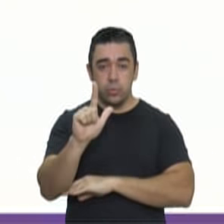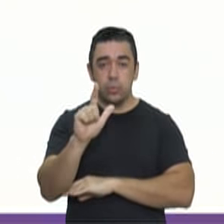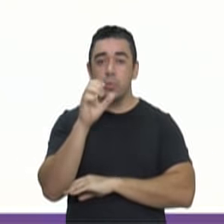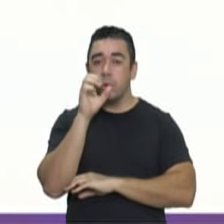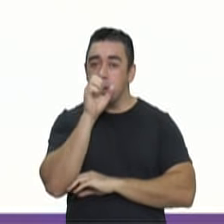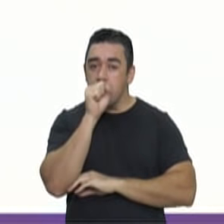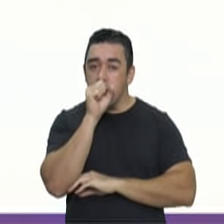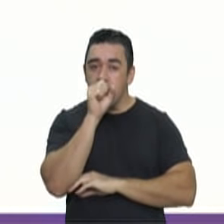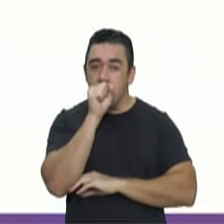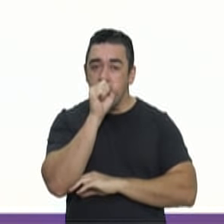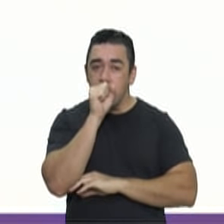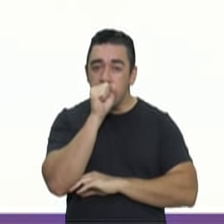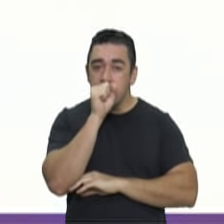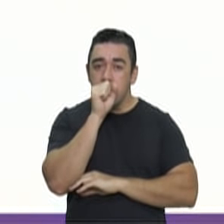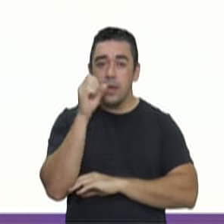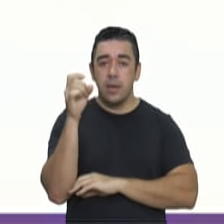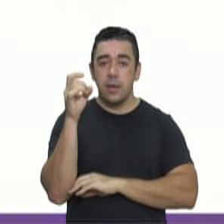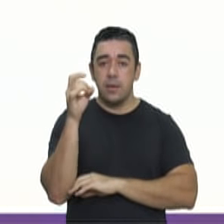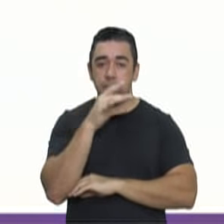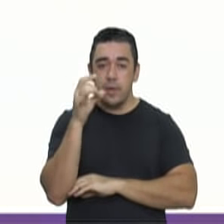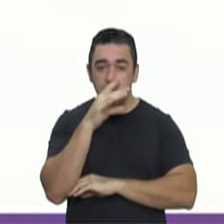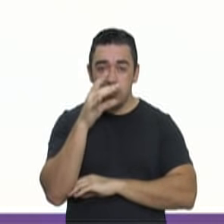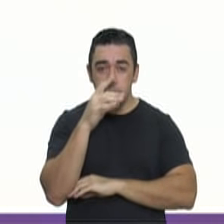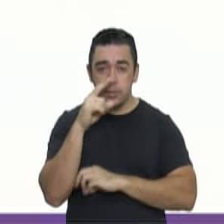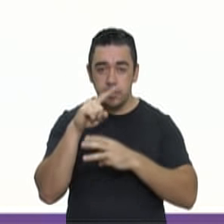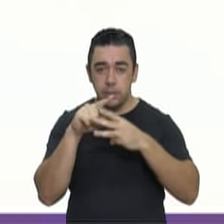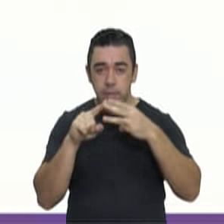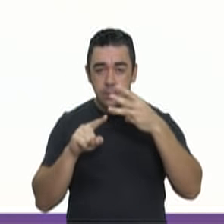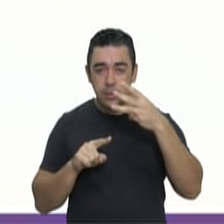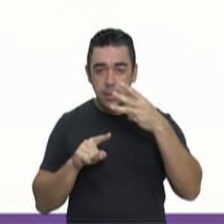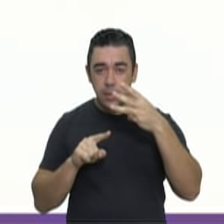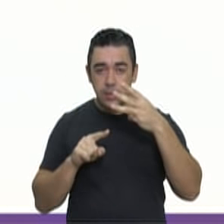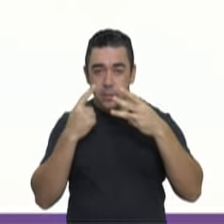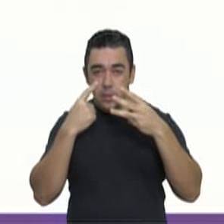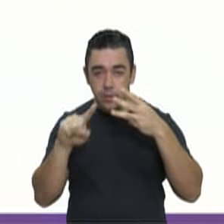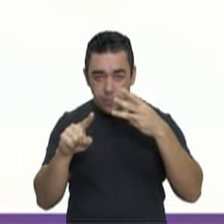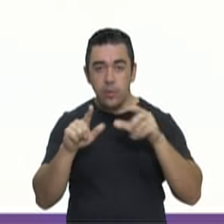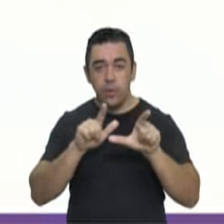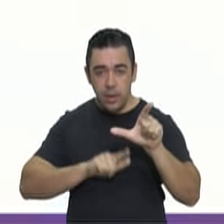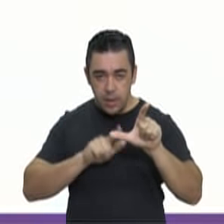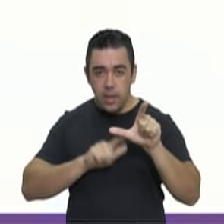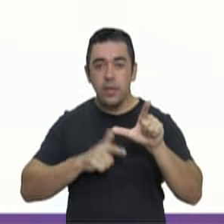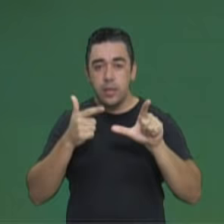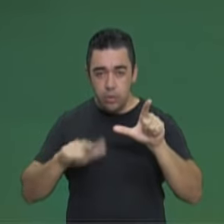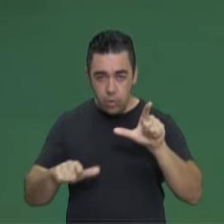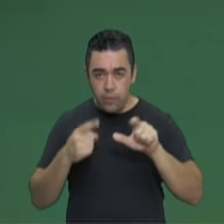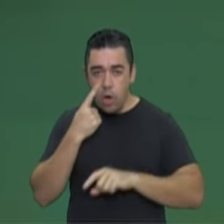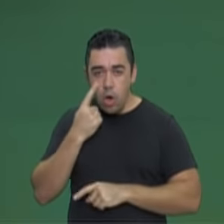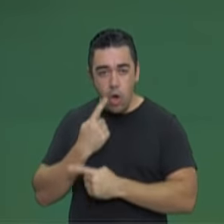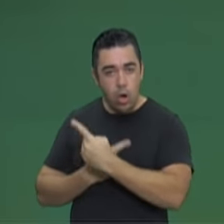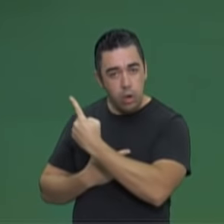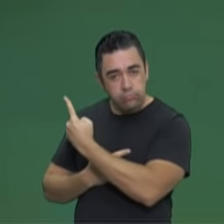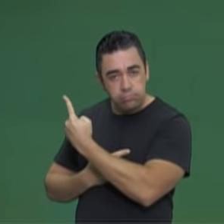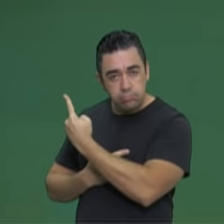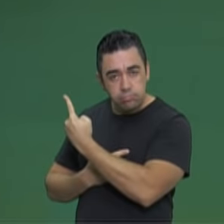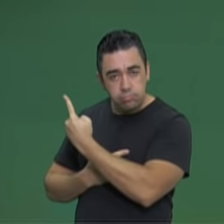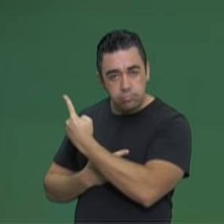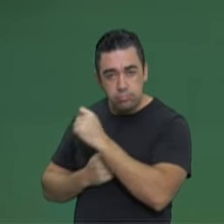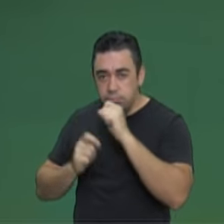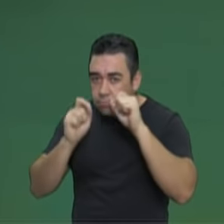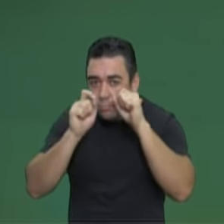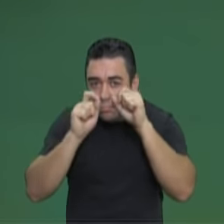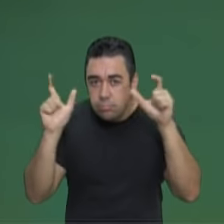laranja e verde. E aí você está vendo novamente aquelas letrinhas. Se você olhar com bastante atenção,